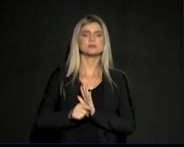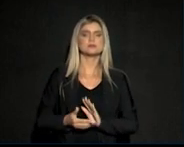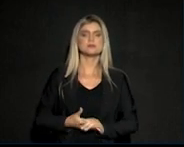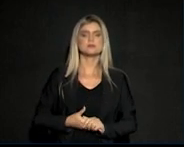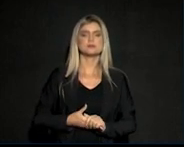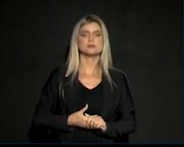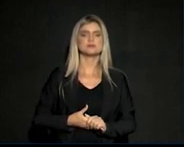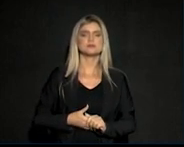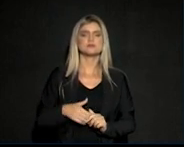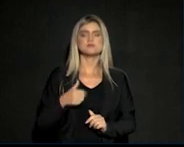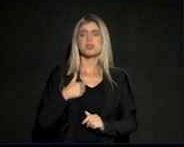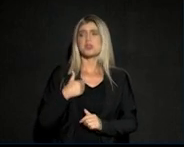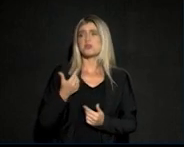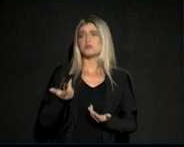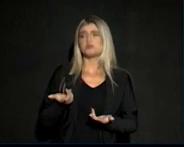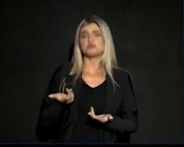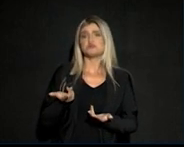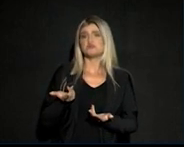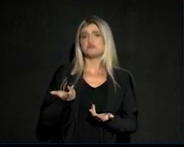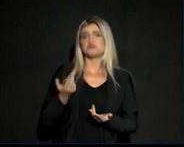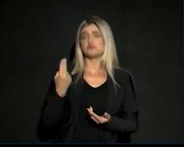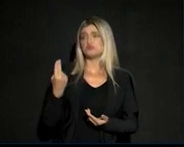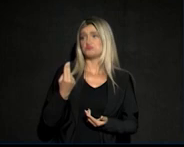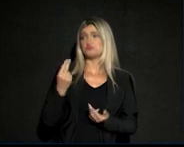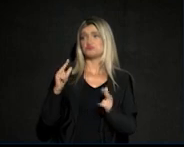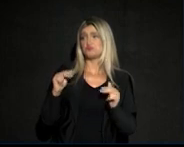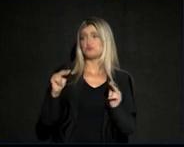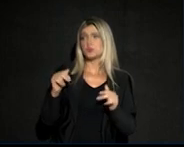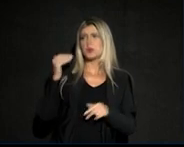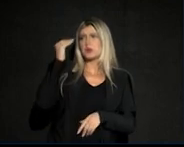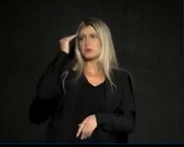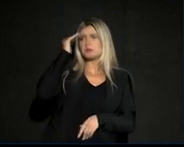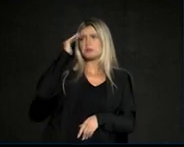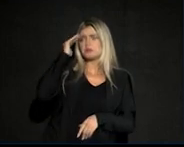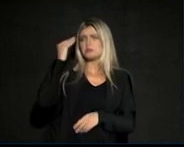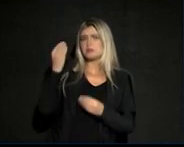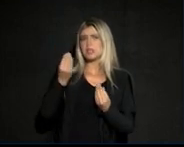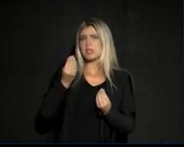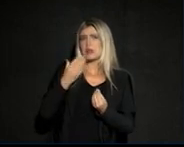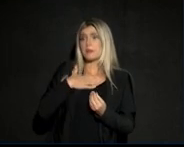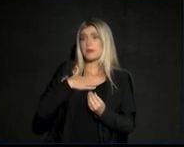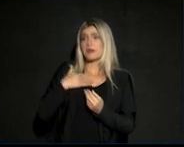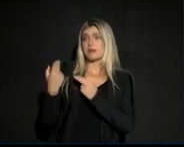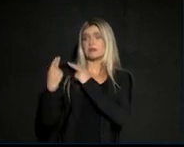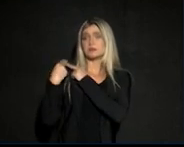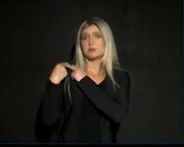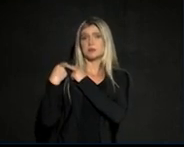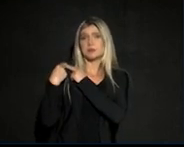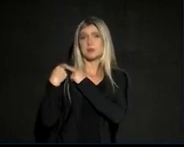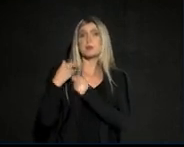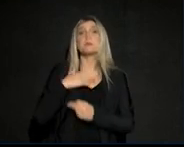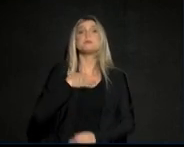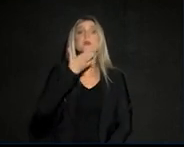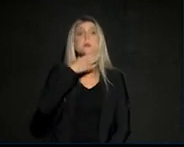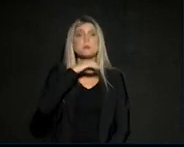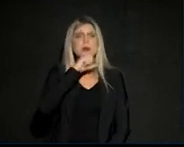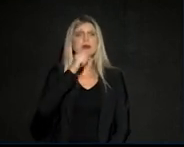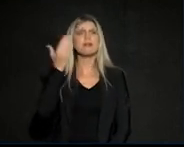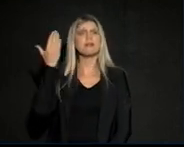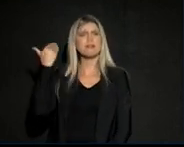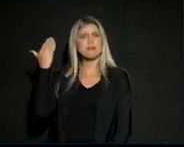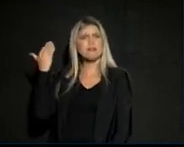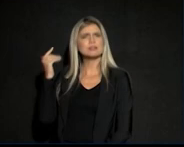e eu nunca me dei conta desse papel tá Eduardo assim para mim o meu pai foi gerente do Banco do Brasil